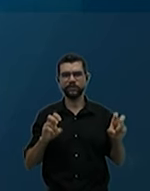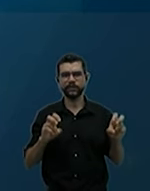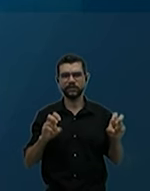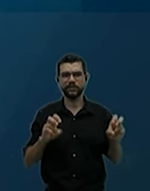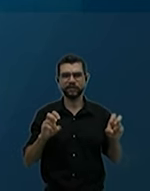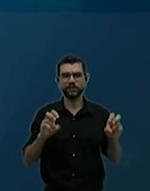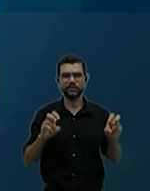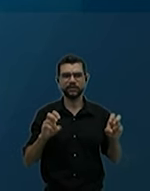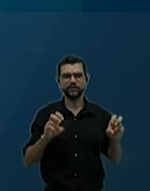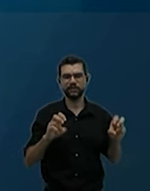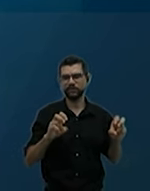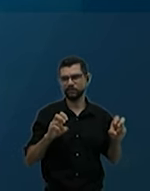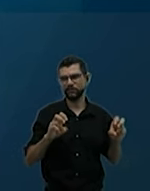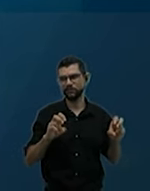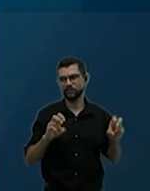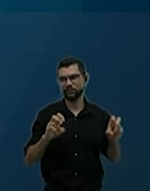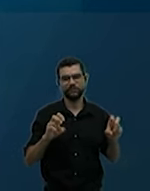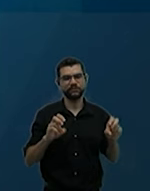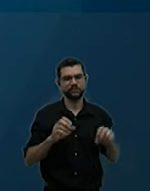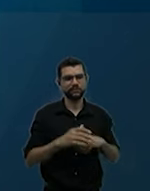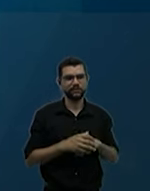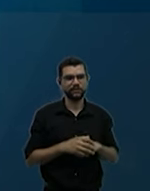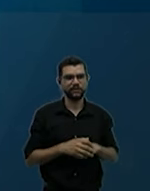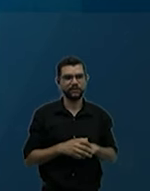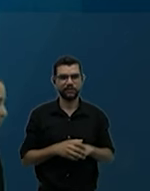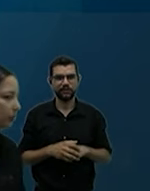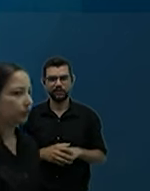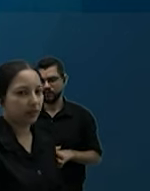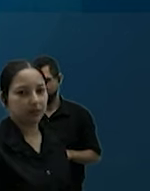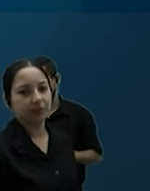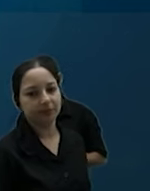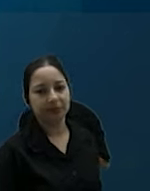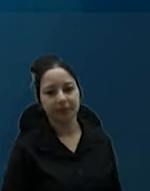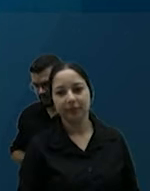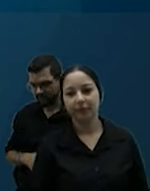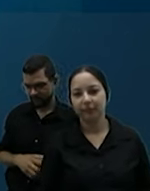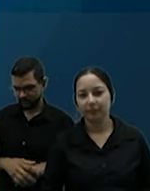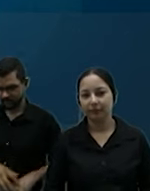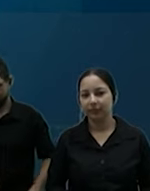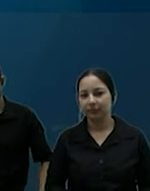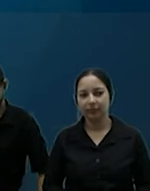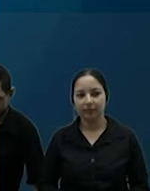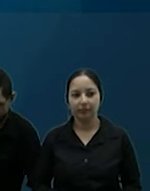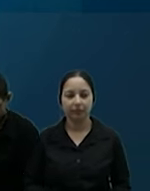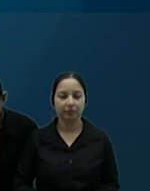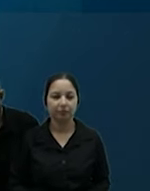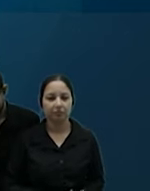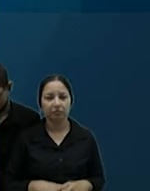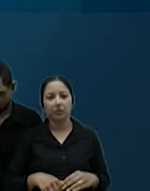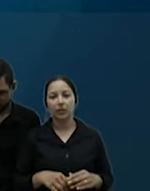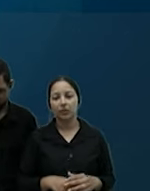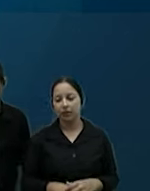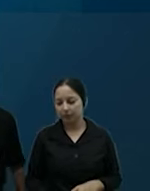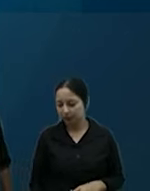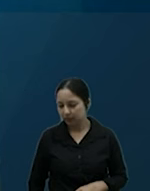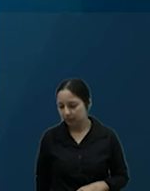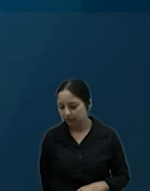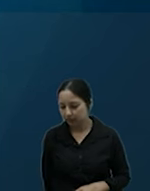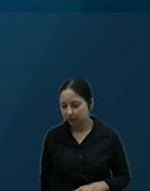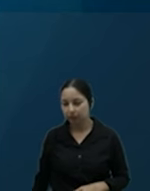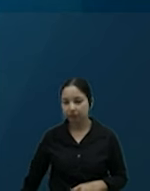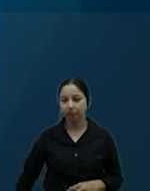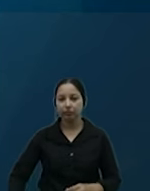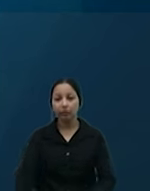uma, digamos assim, até uma minoria, não sei se felizmente ou infelizmente, mas pessoas